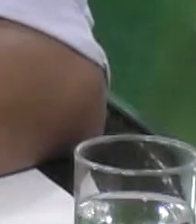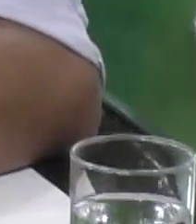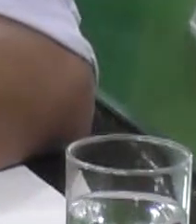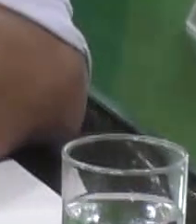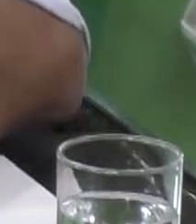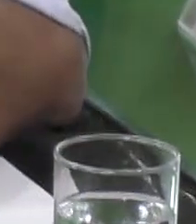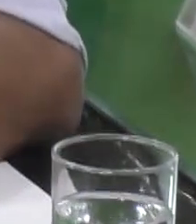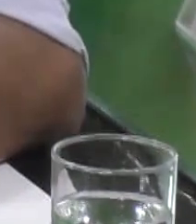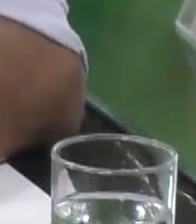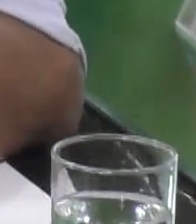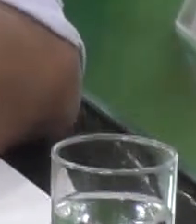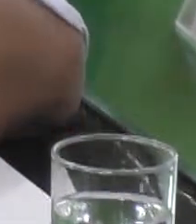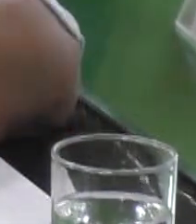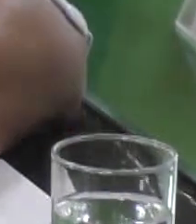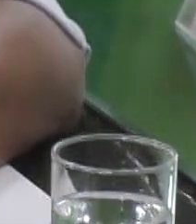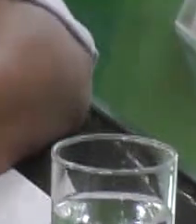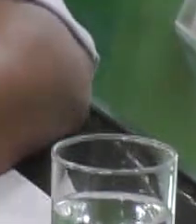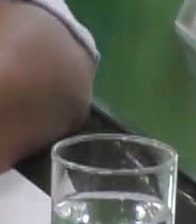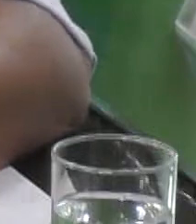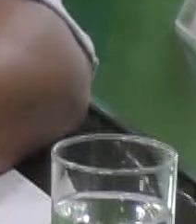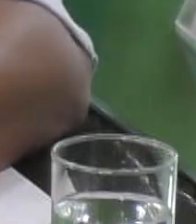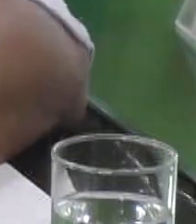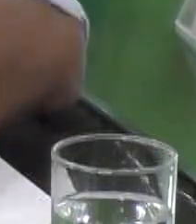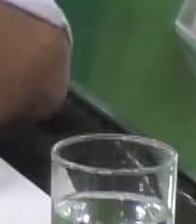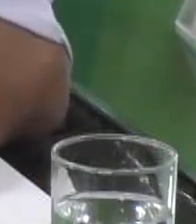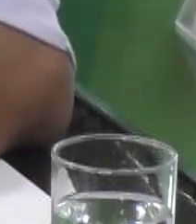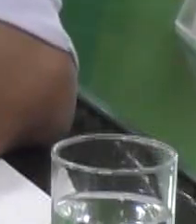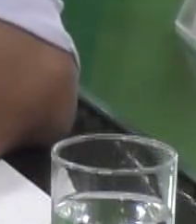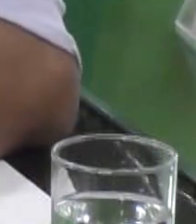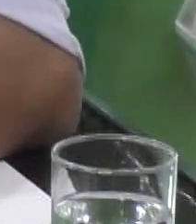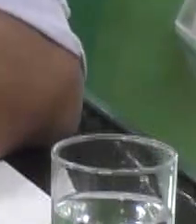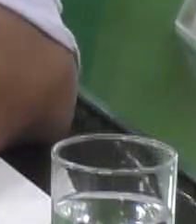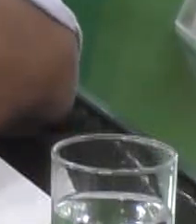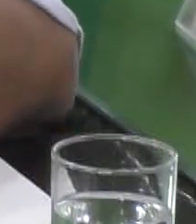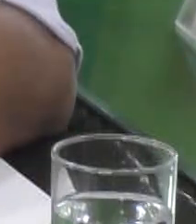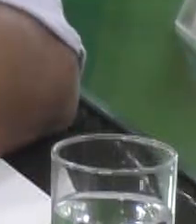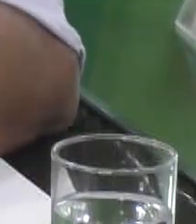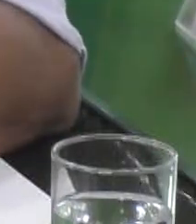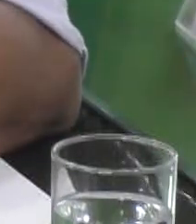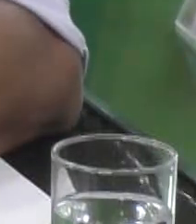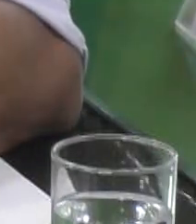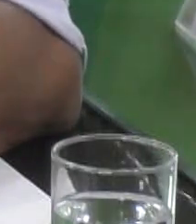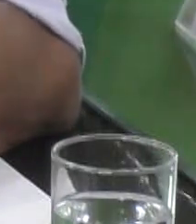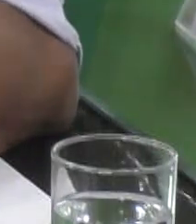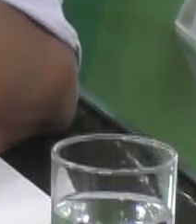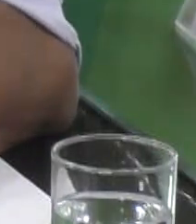manifestar o voto, eu quero também fazer algumas considerações muito breves.